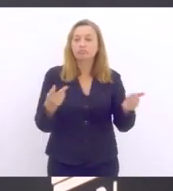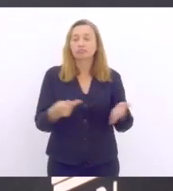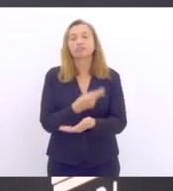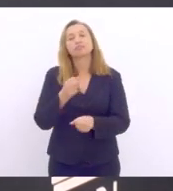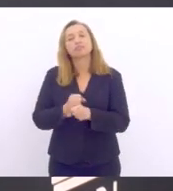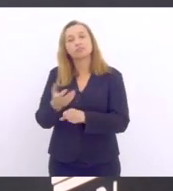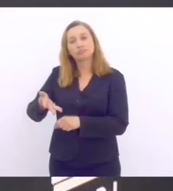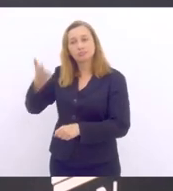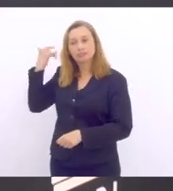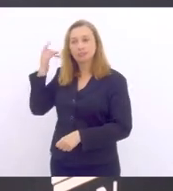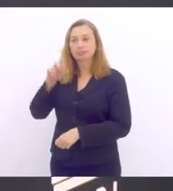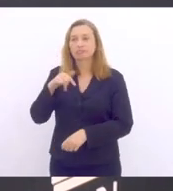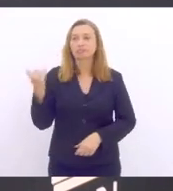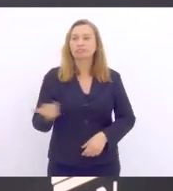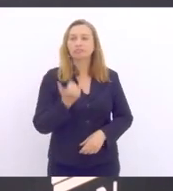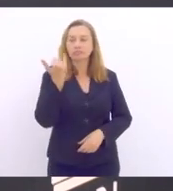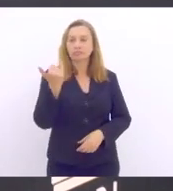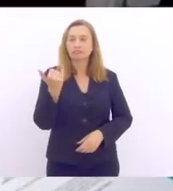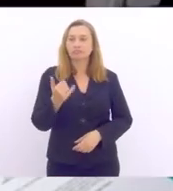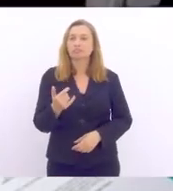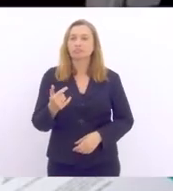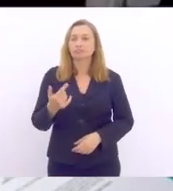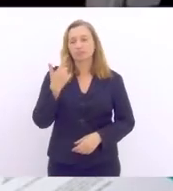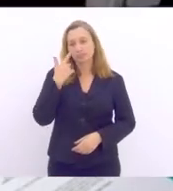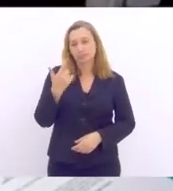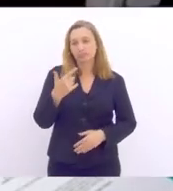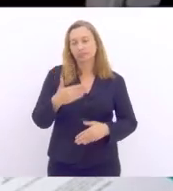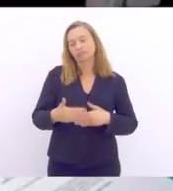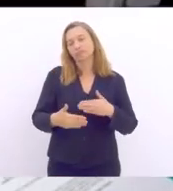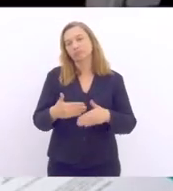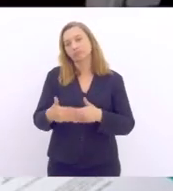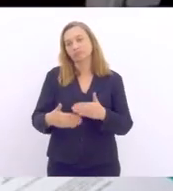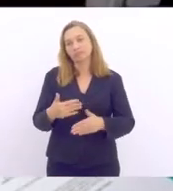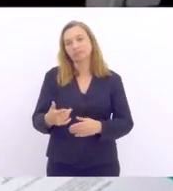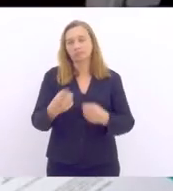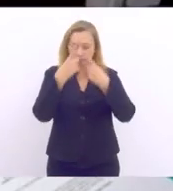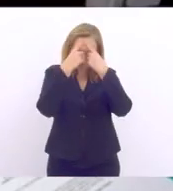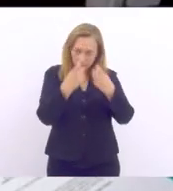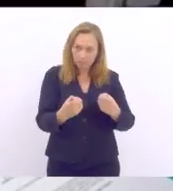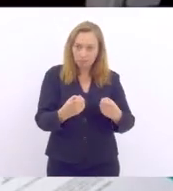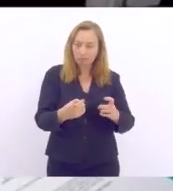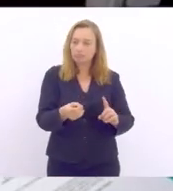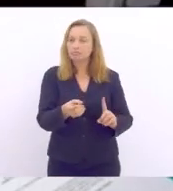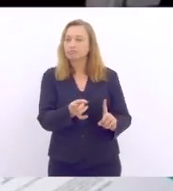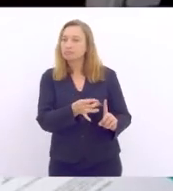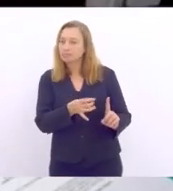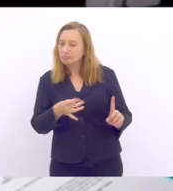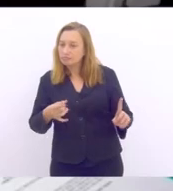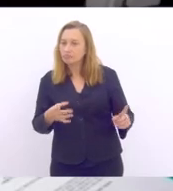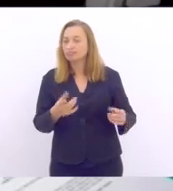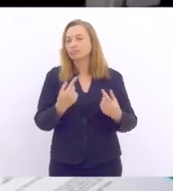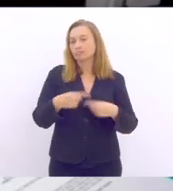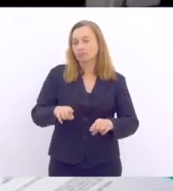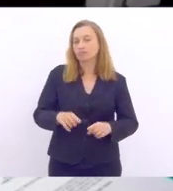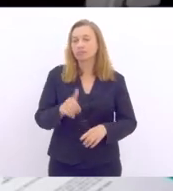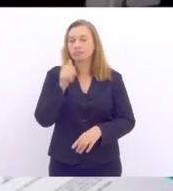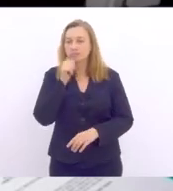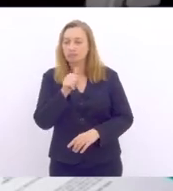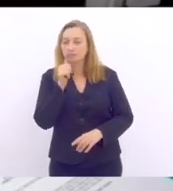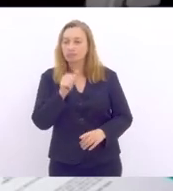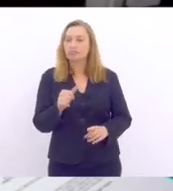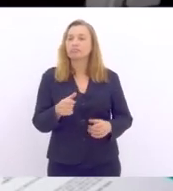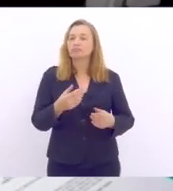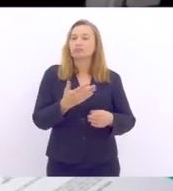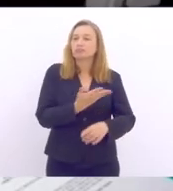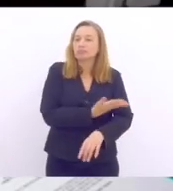É muito importante, portanto, que a gente enfrente esses processos de violência por homofobia, de violência contra mulheres, de preconceito de